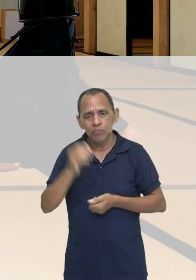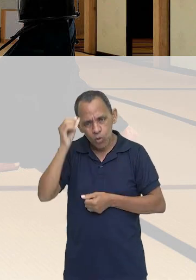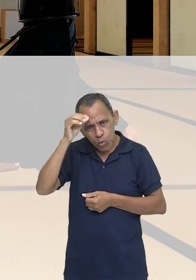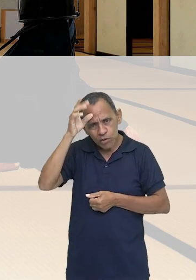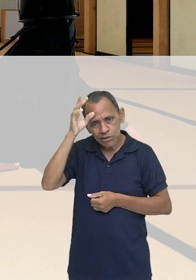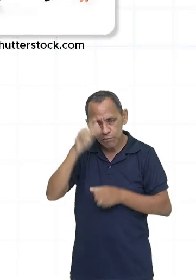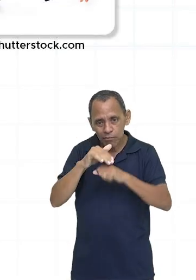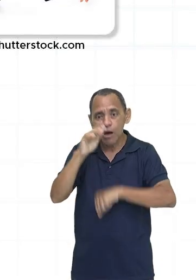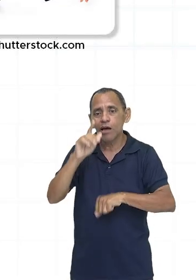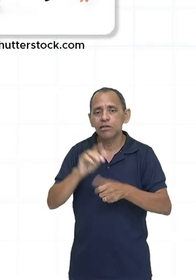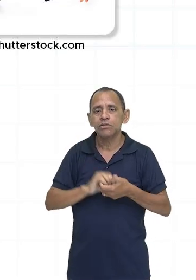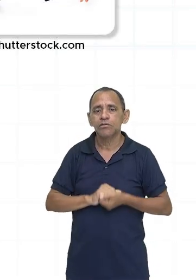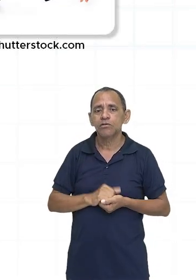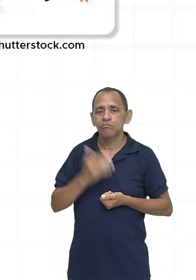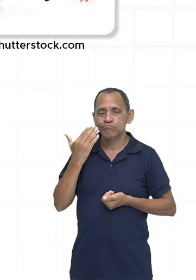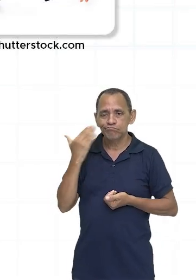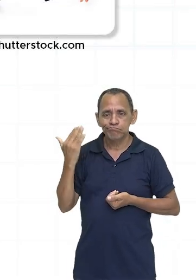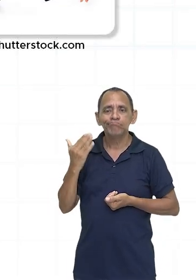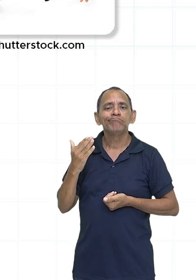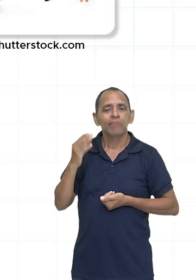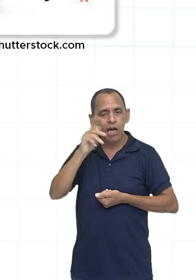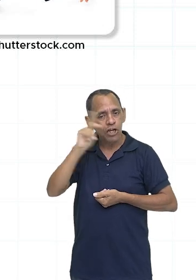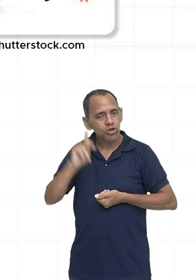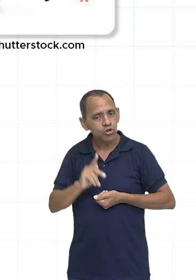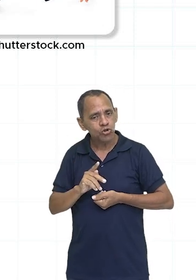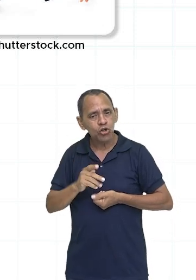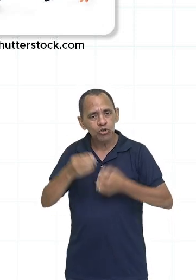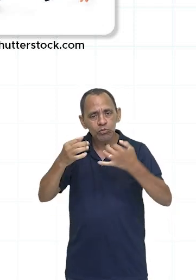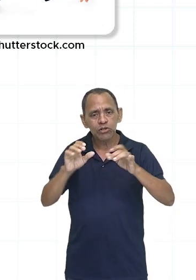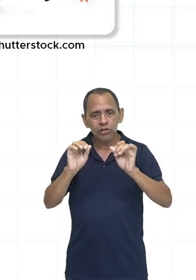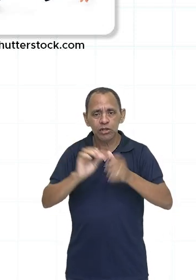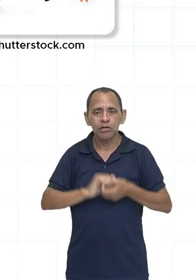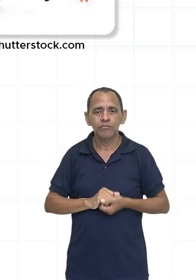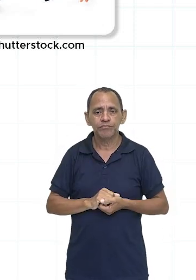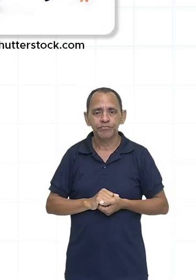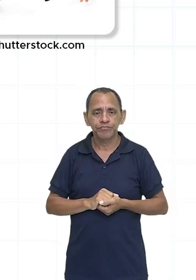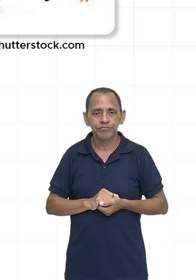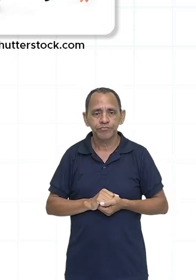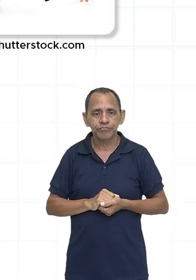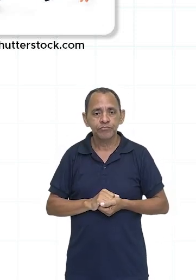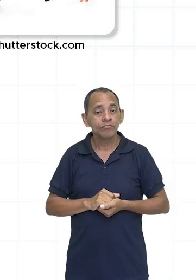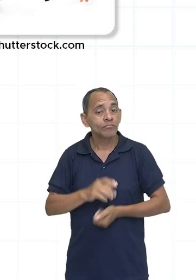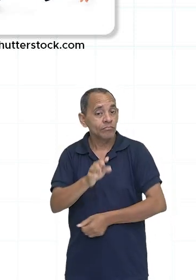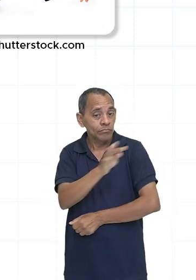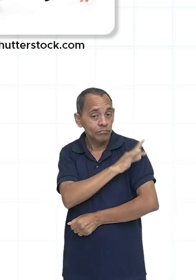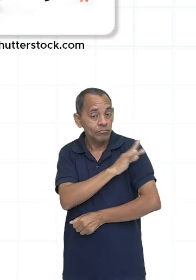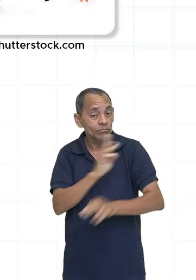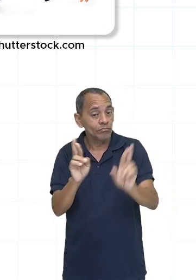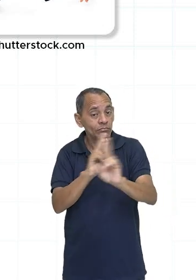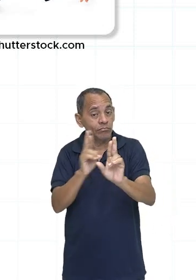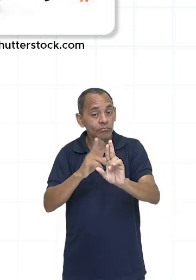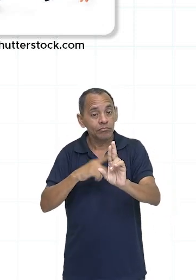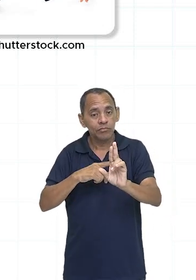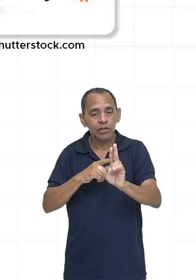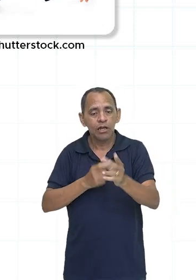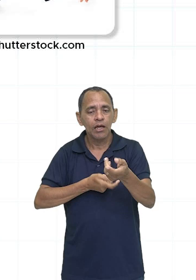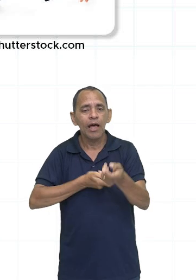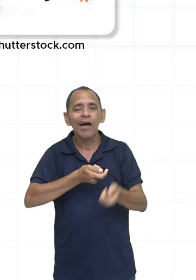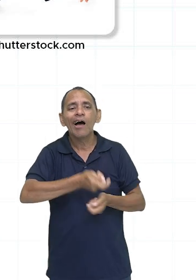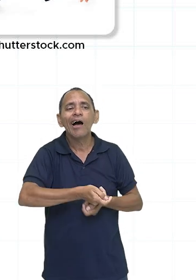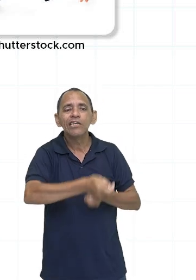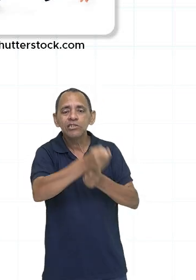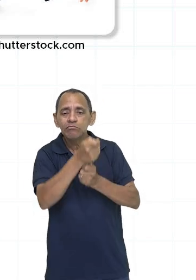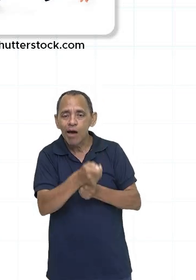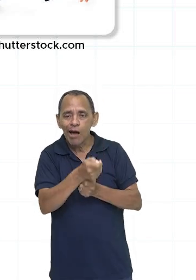a parte histórica, porque ele surgiu por algum motivo, né? Então, a história da técnica está relacionada à espada japonesa,